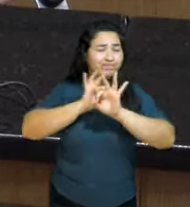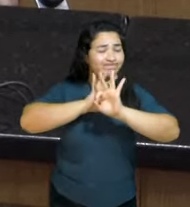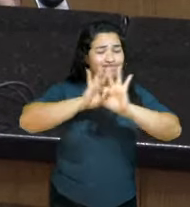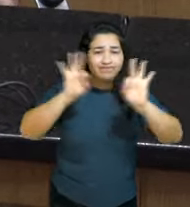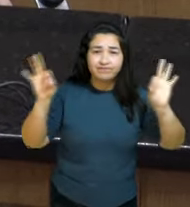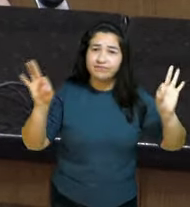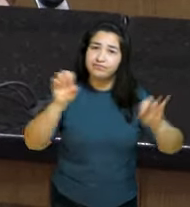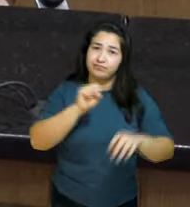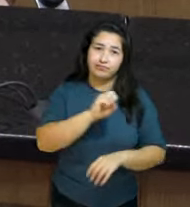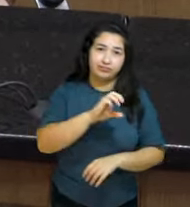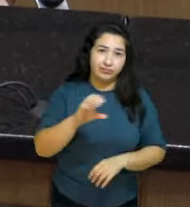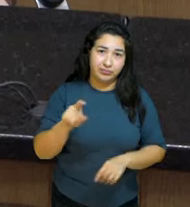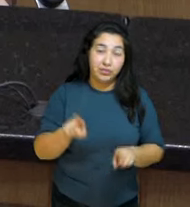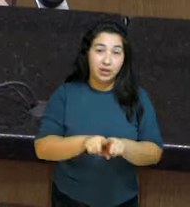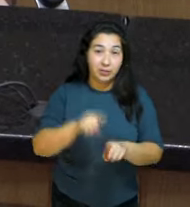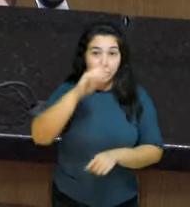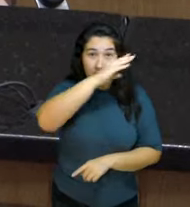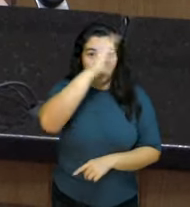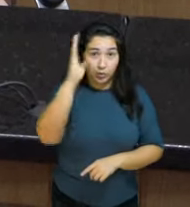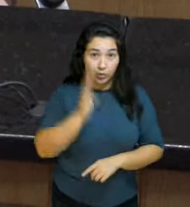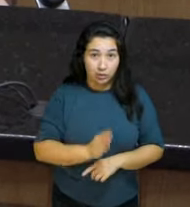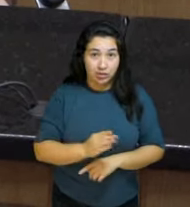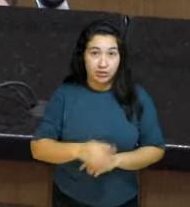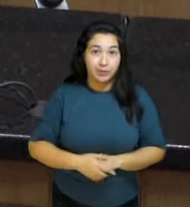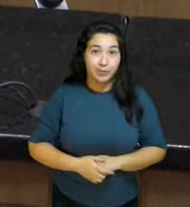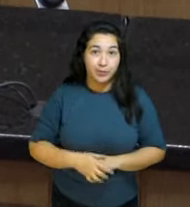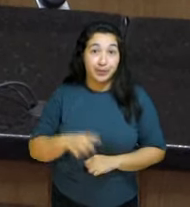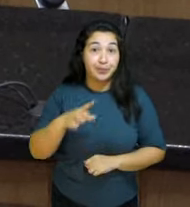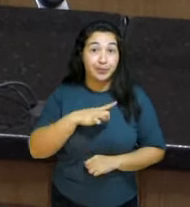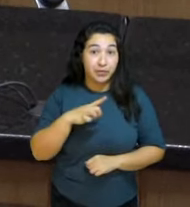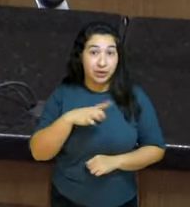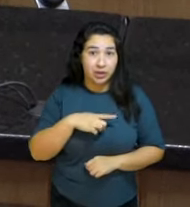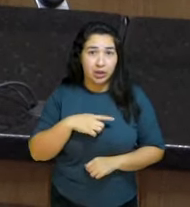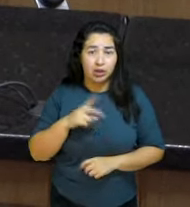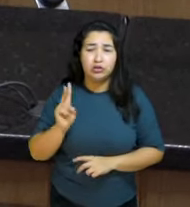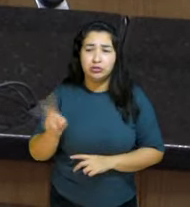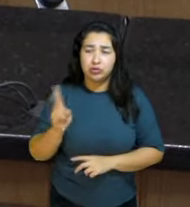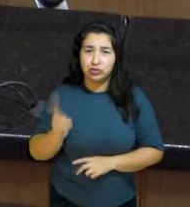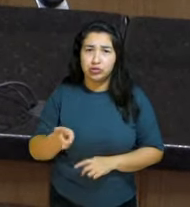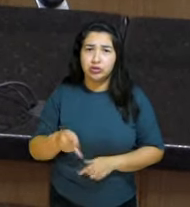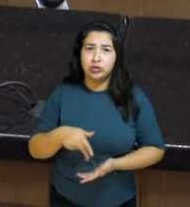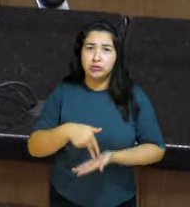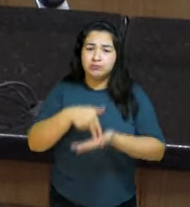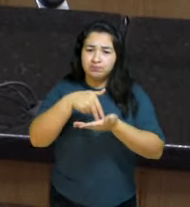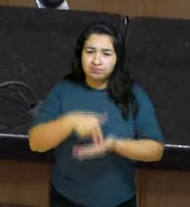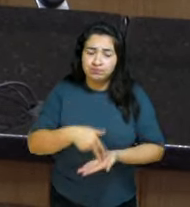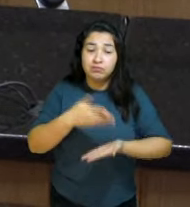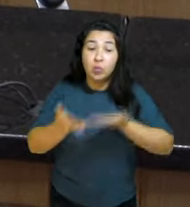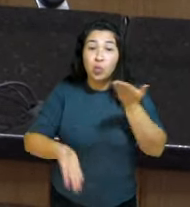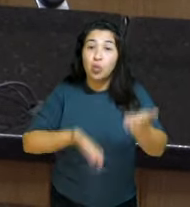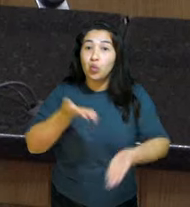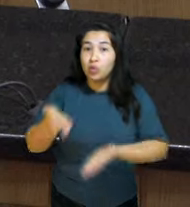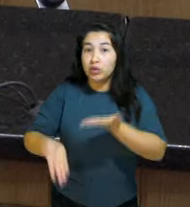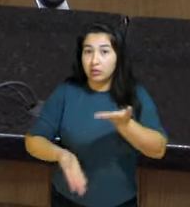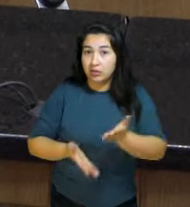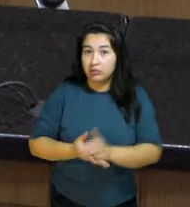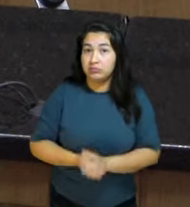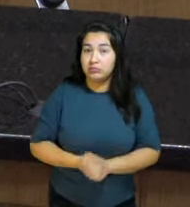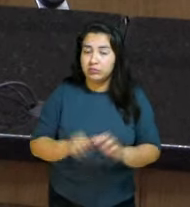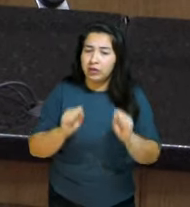nosso Estado e no Brasil, nós temos assim que o manter, ou mantê-lo, né? Eu acho que